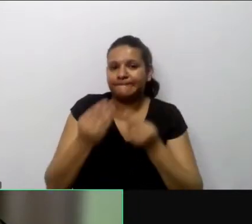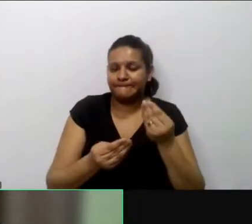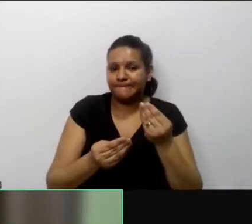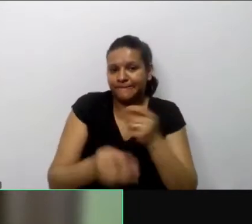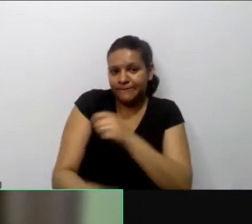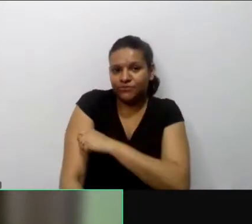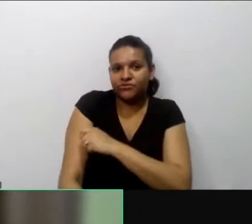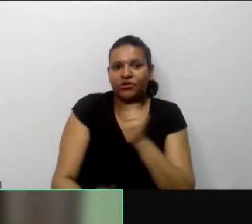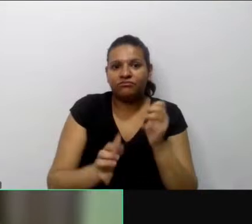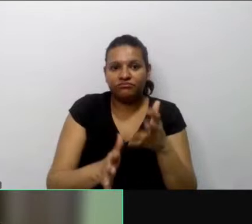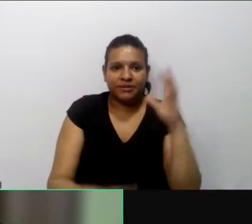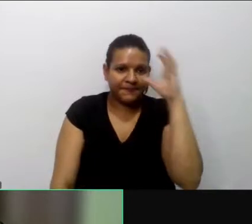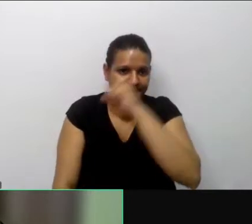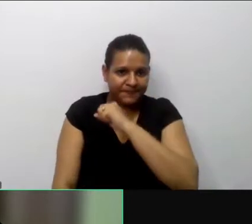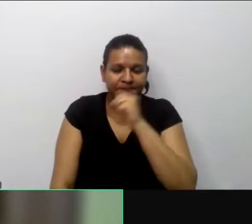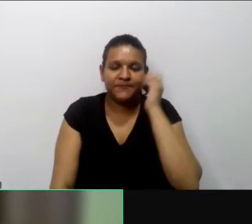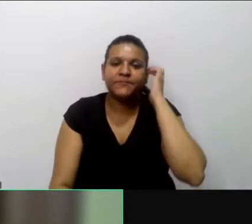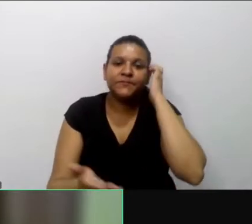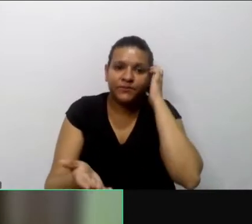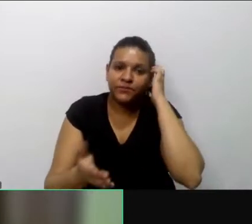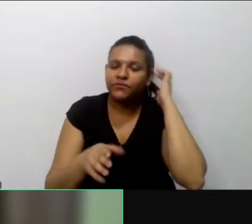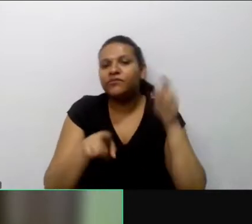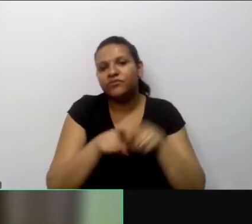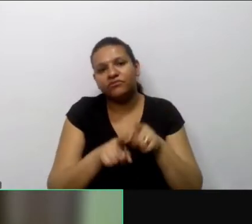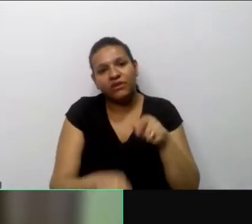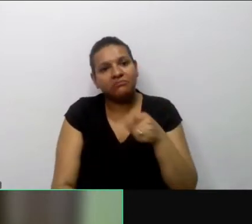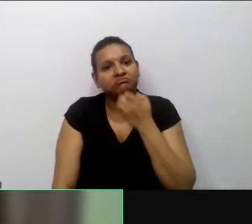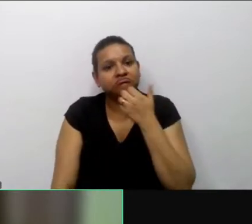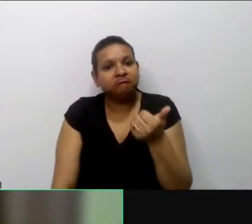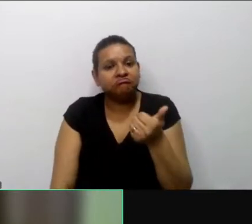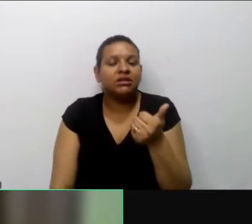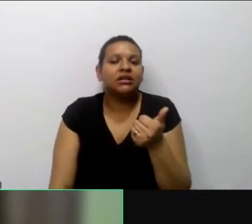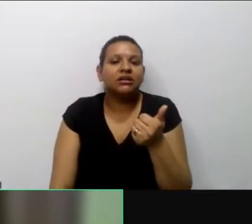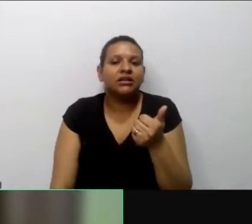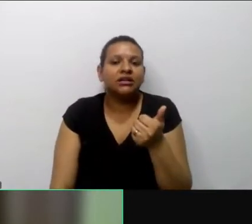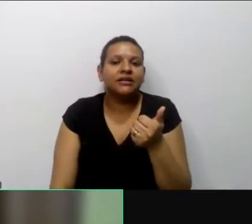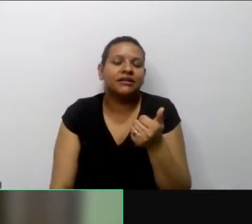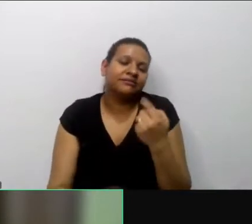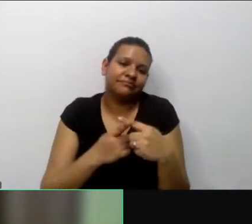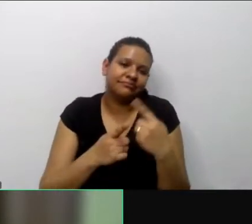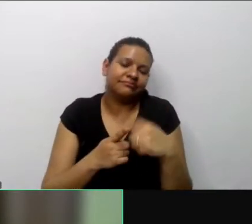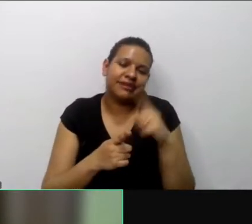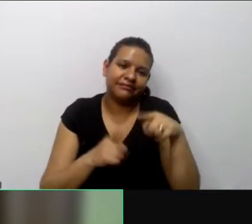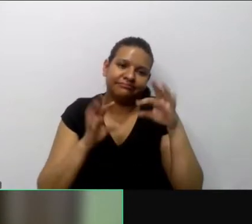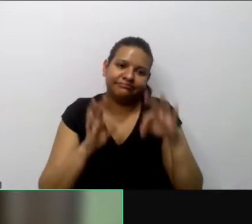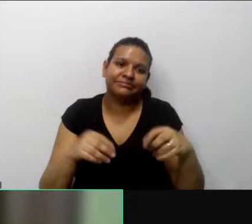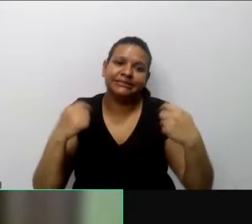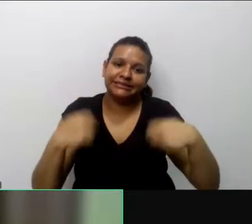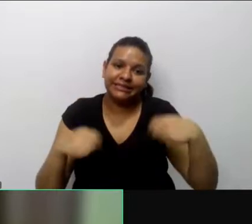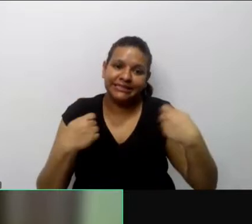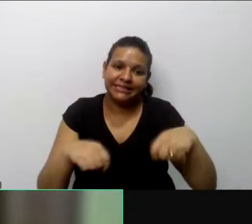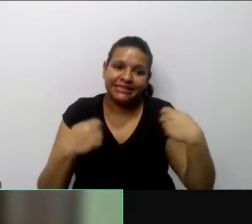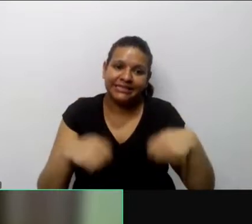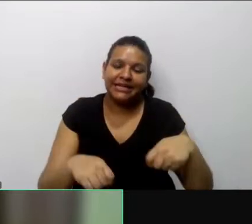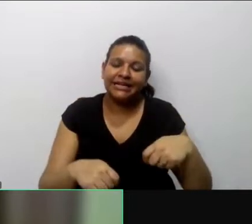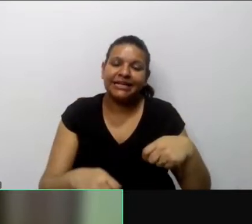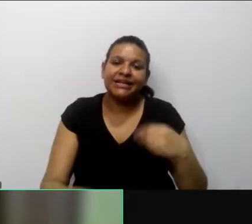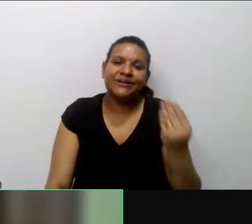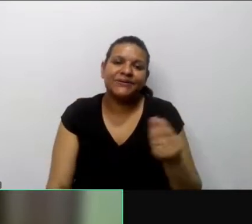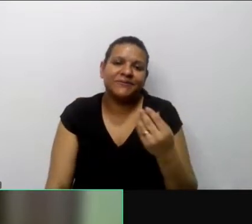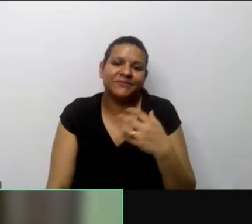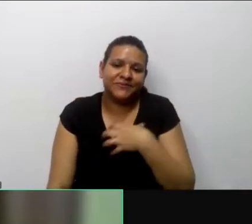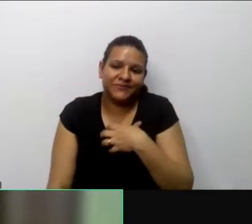estudantes. E, de fato, a gente sabe muito bem que é extremamente necessário que os estudantes entendam o formato